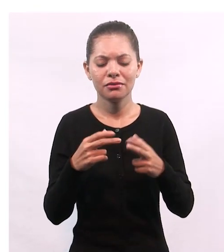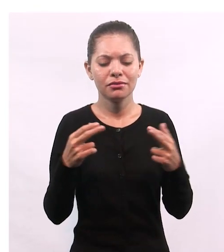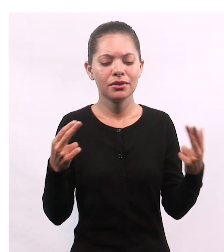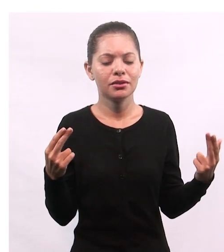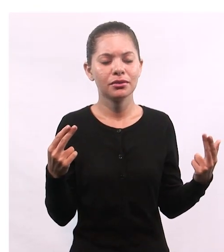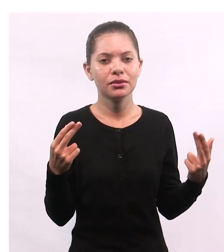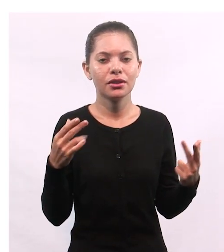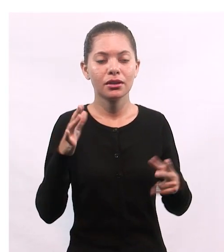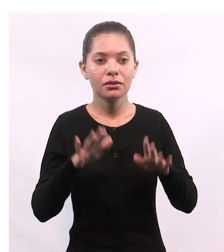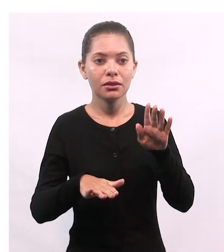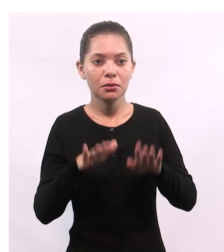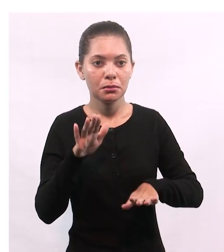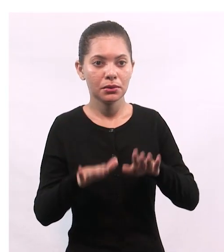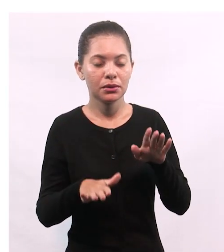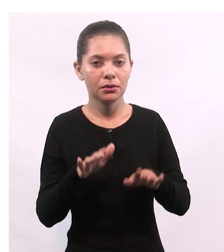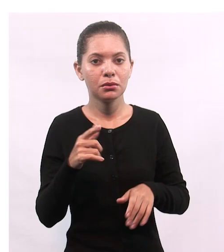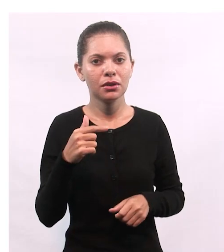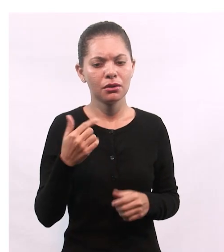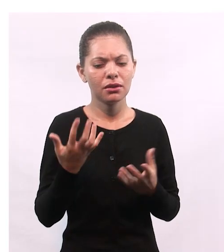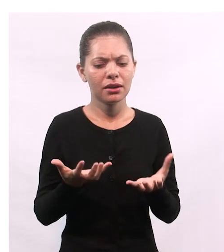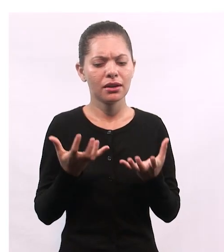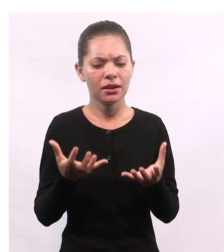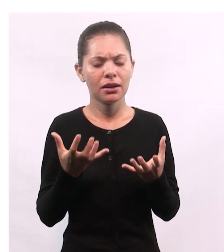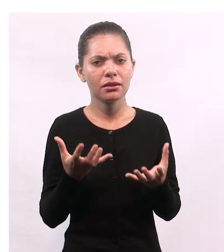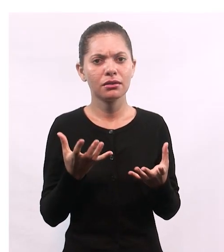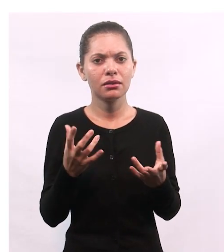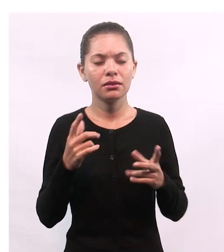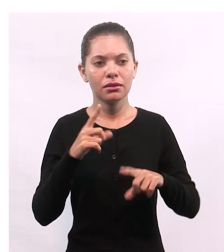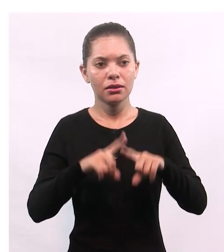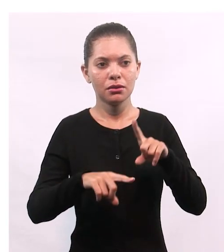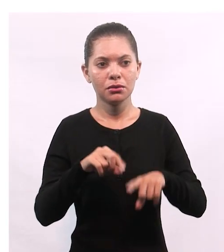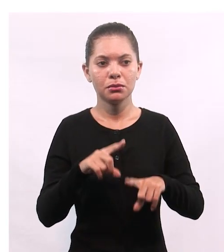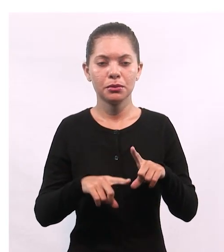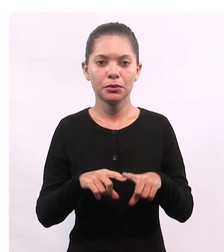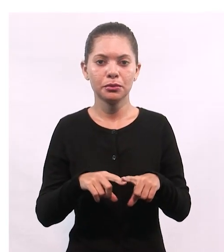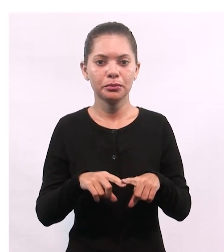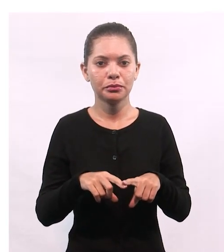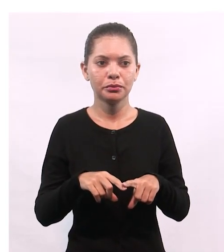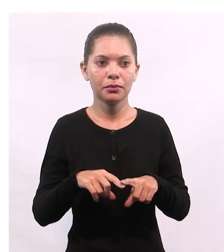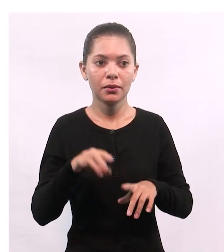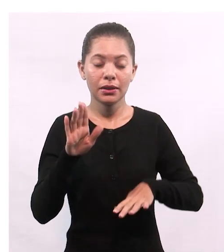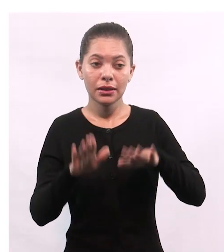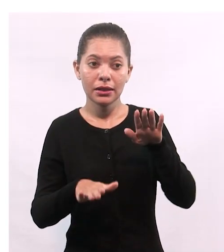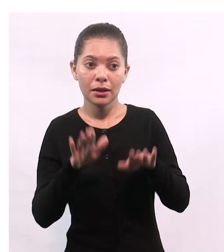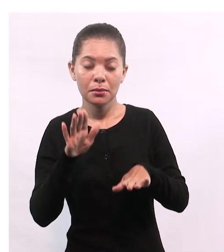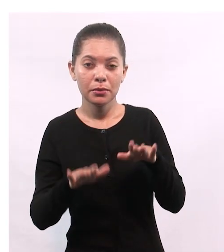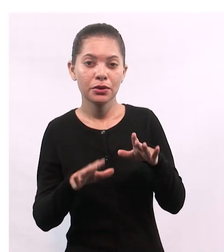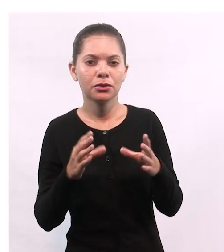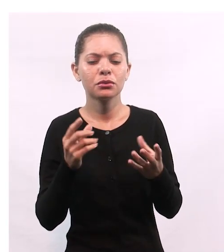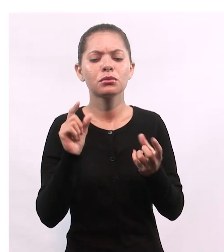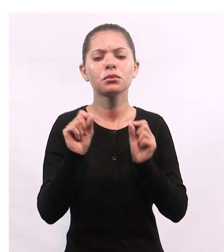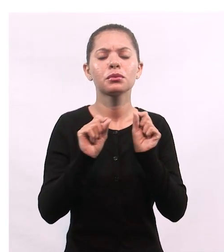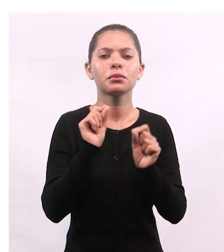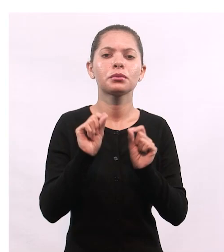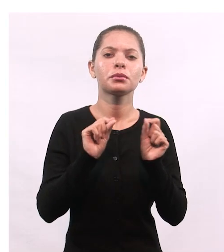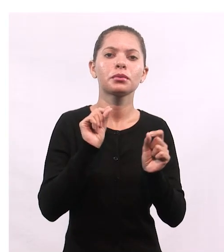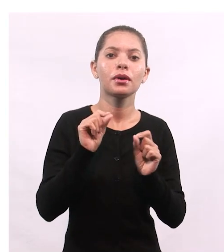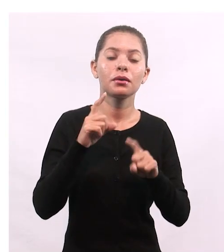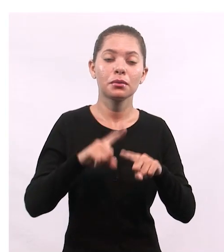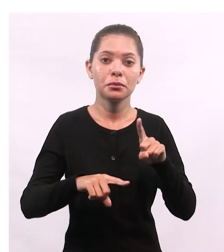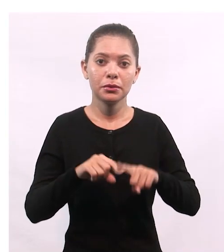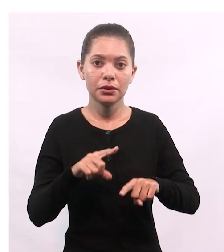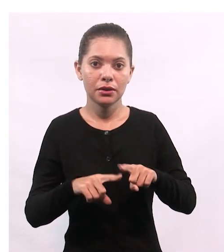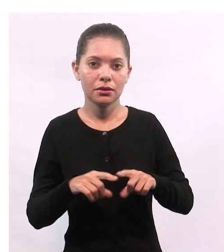entre outros. Então, dependendo do que eu quero medir, eu vou ter um instrumento para isso. Dependendo de qual